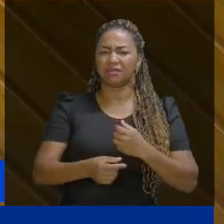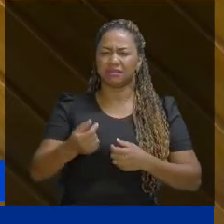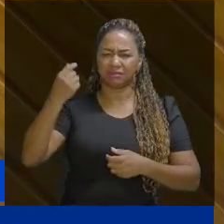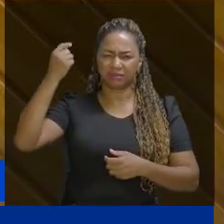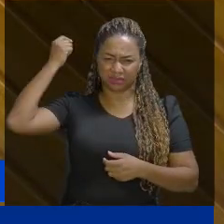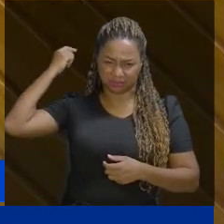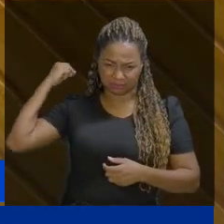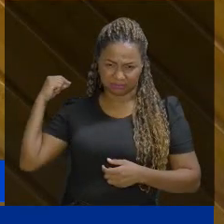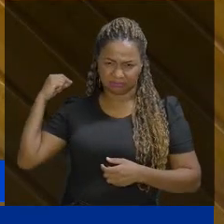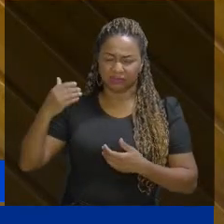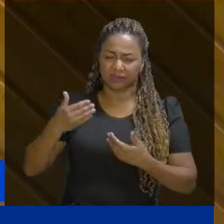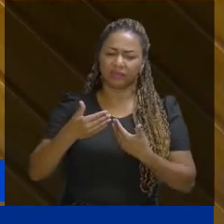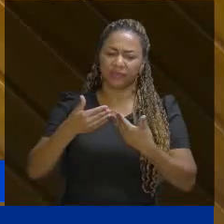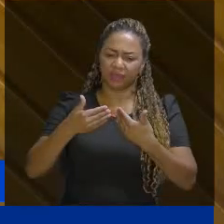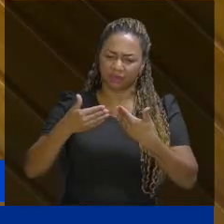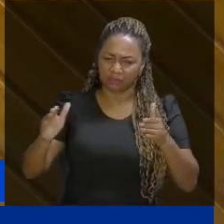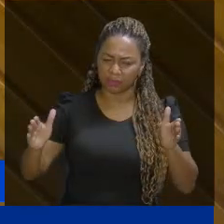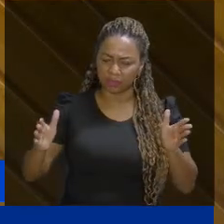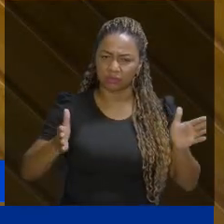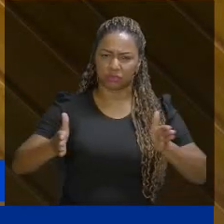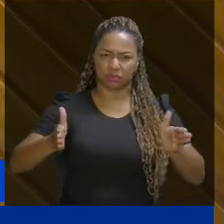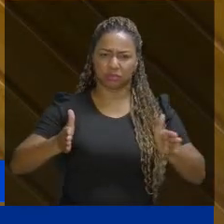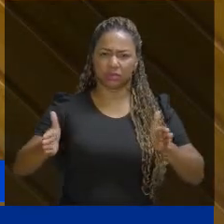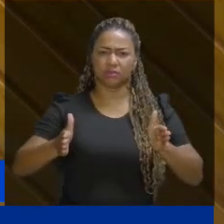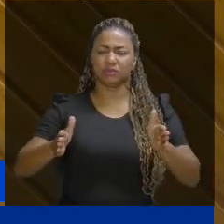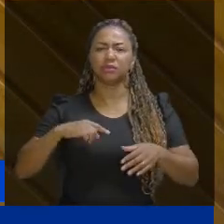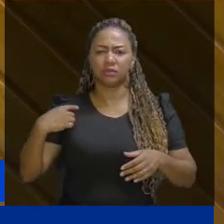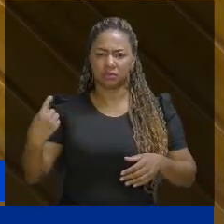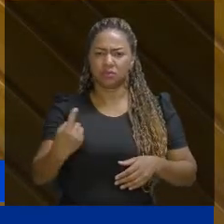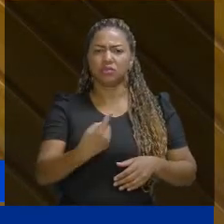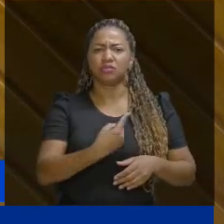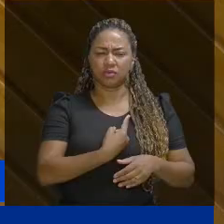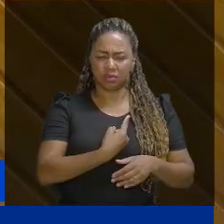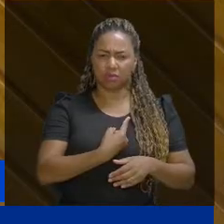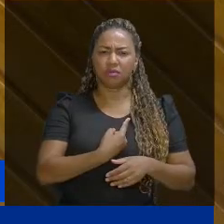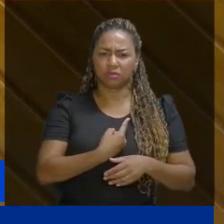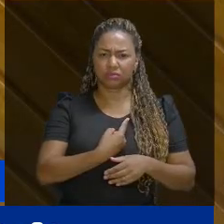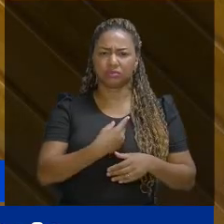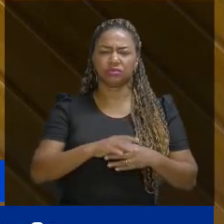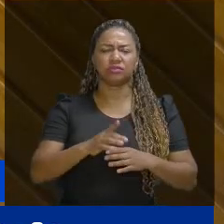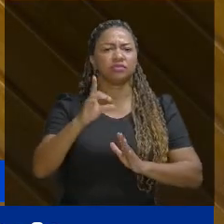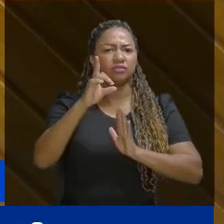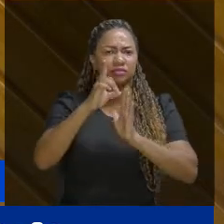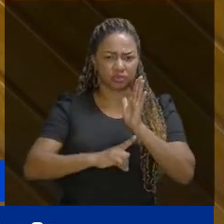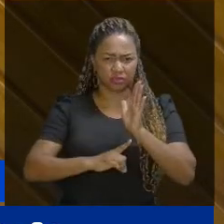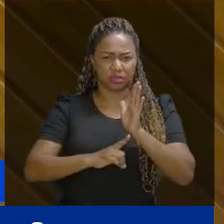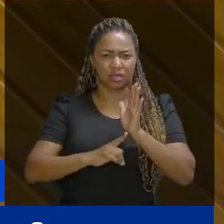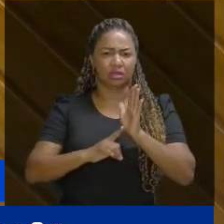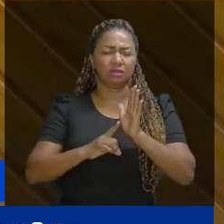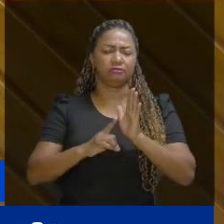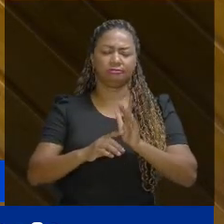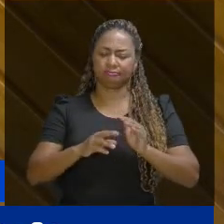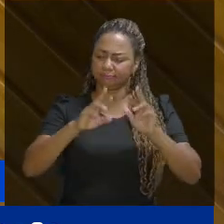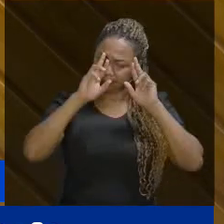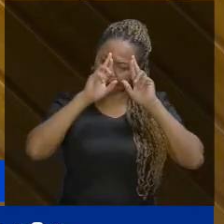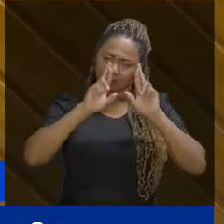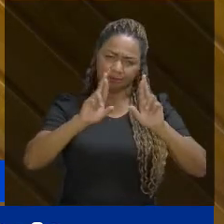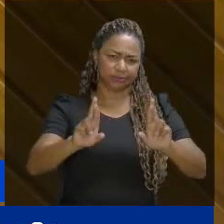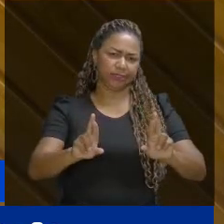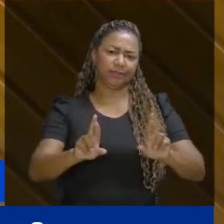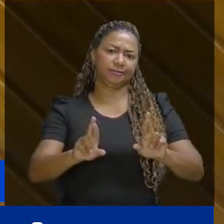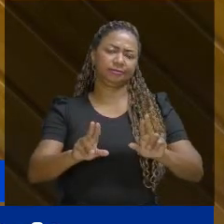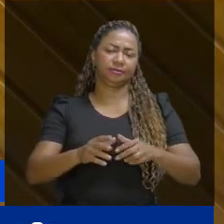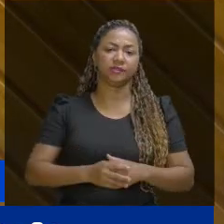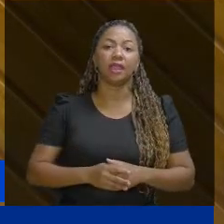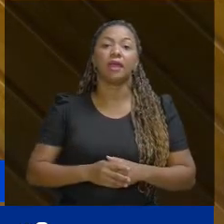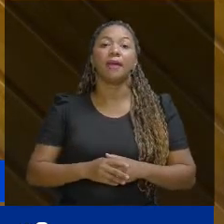época, requerendo a reabertura do prazo, nós estaríamos diante de um direito que estaria sendo violado.